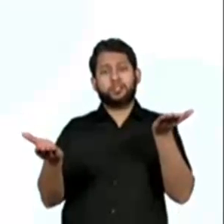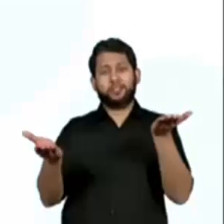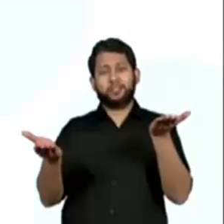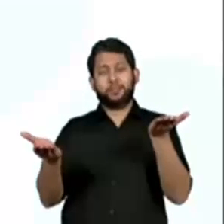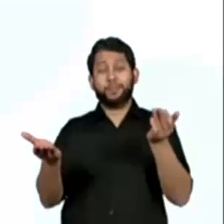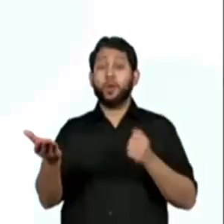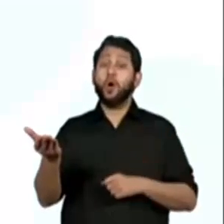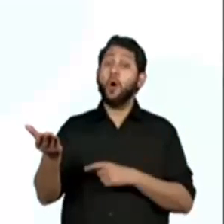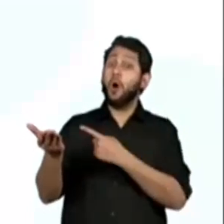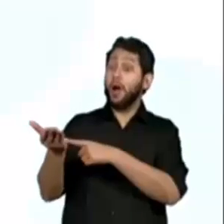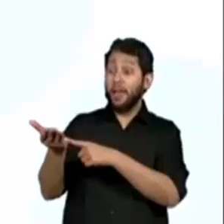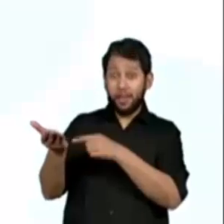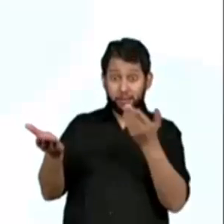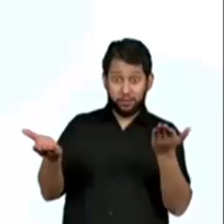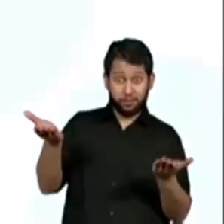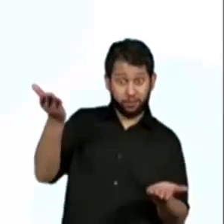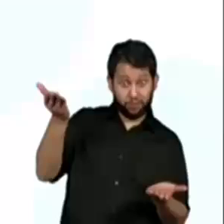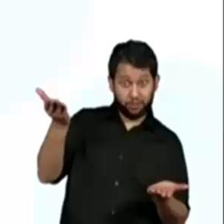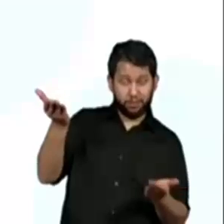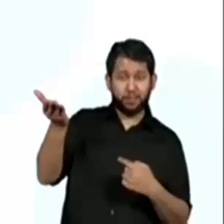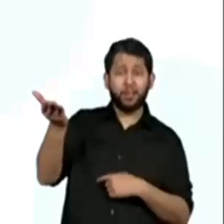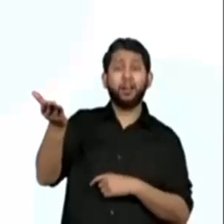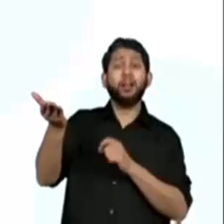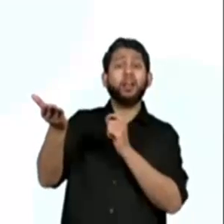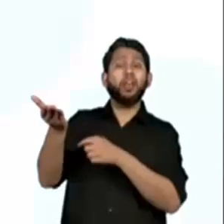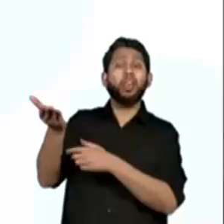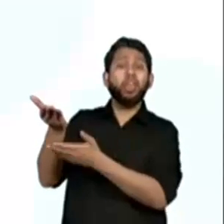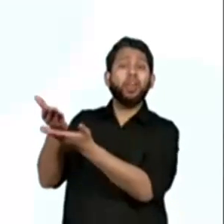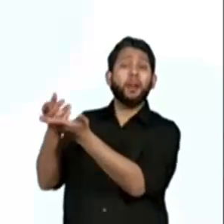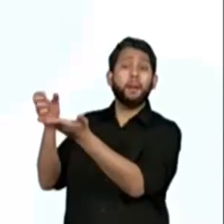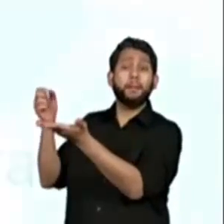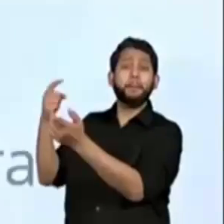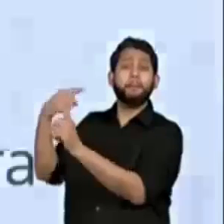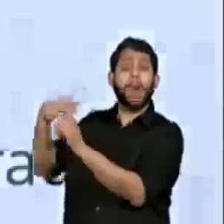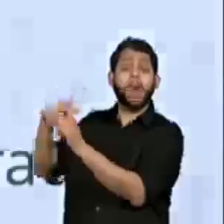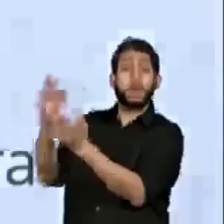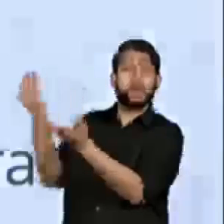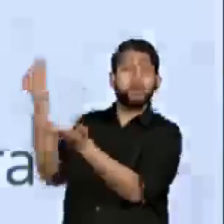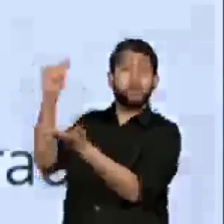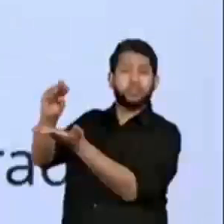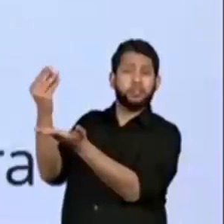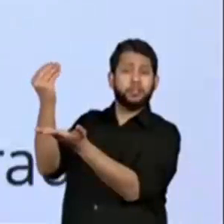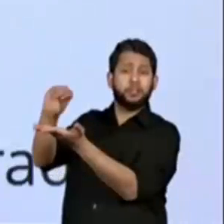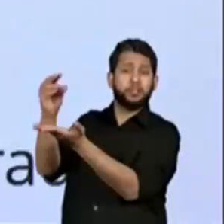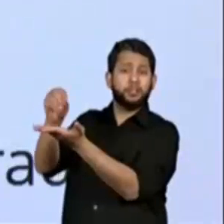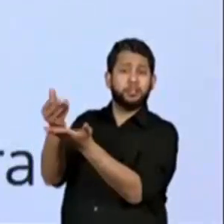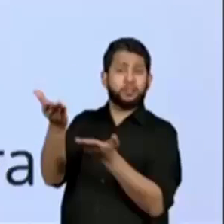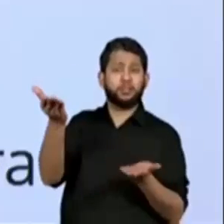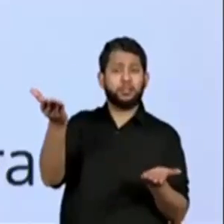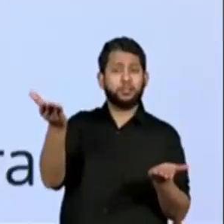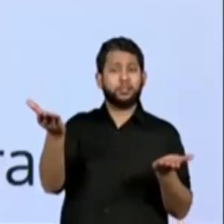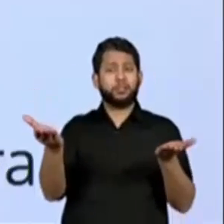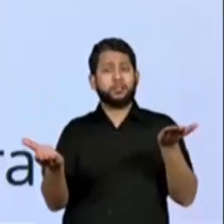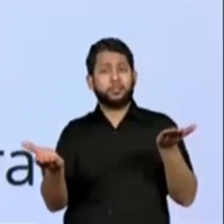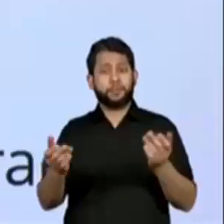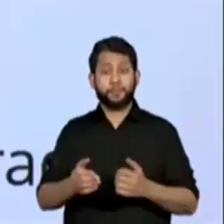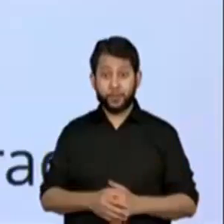ela equivalente, né? Então, vocês percebam que aqui eu tenho 342 de um lado e